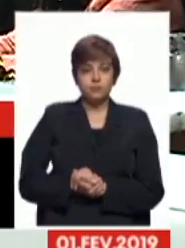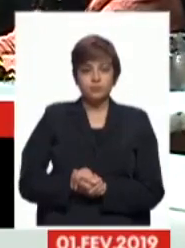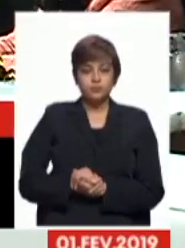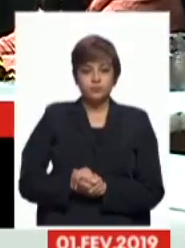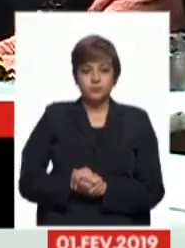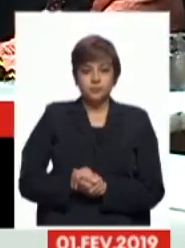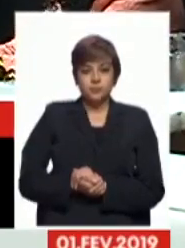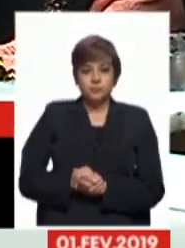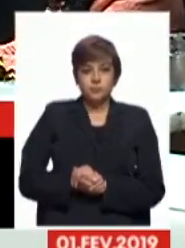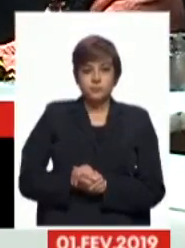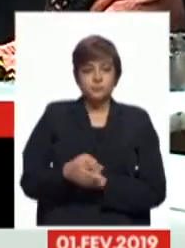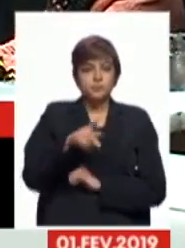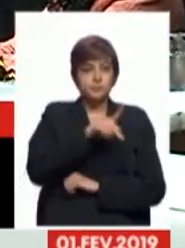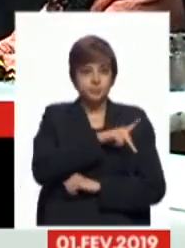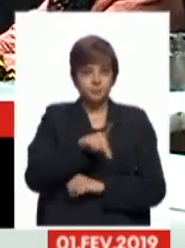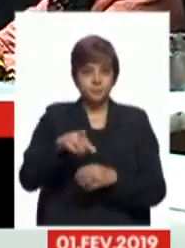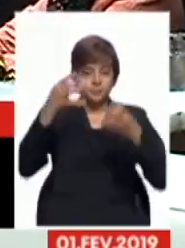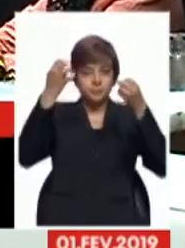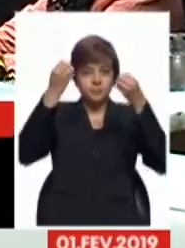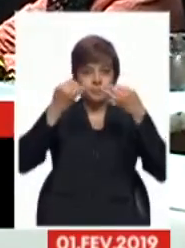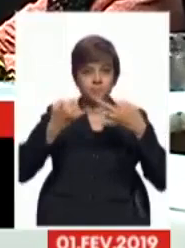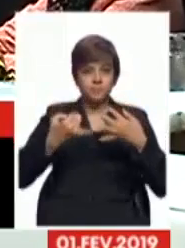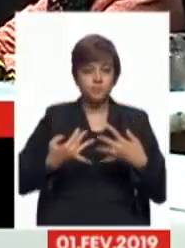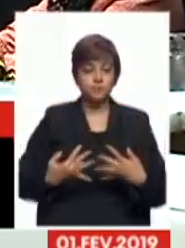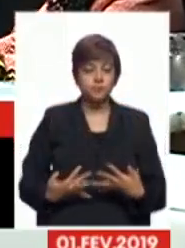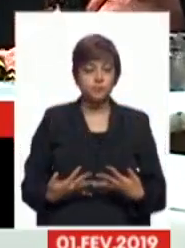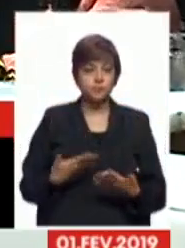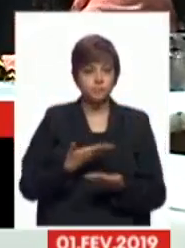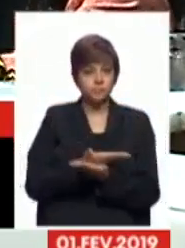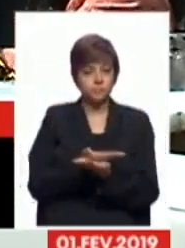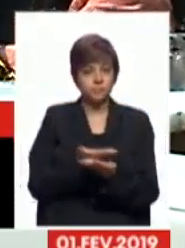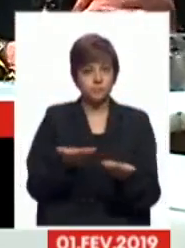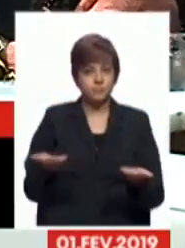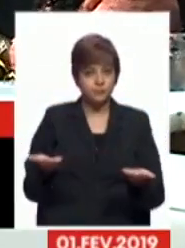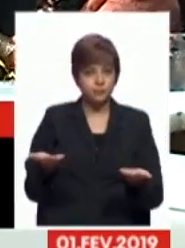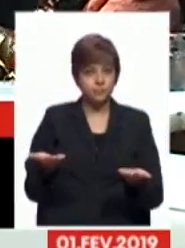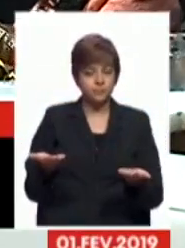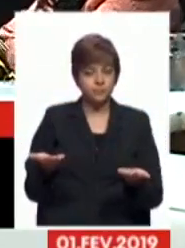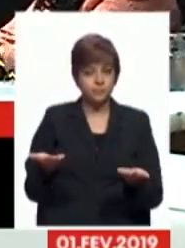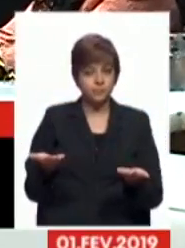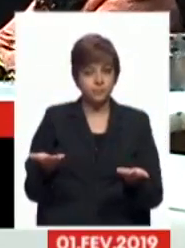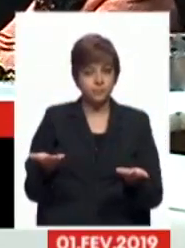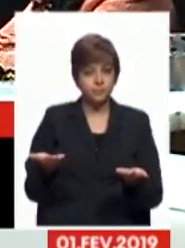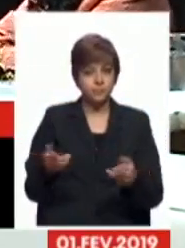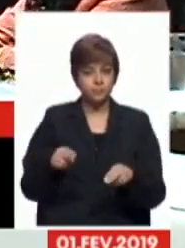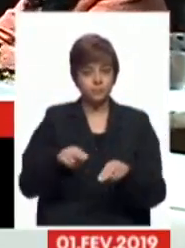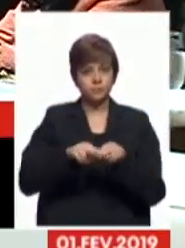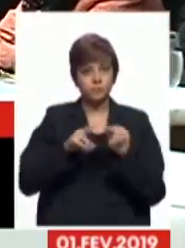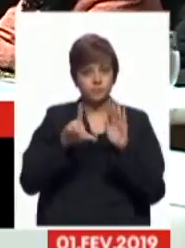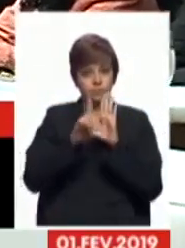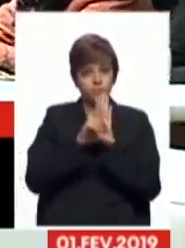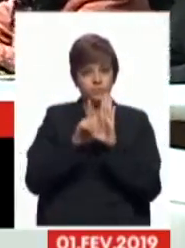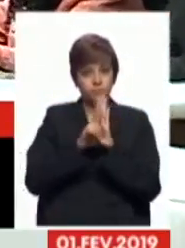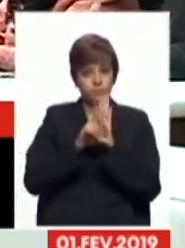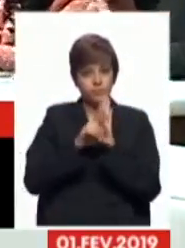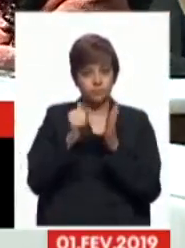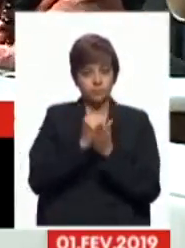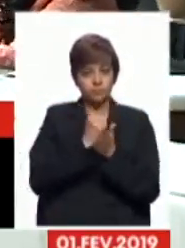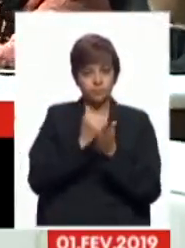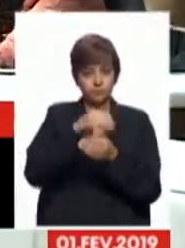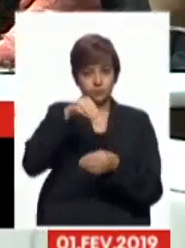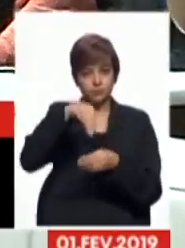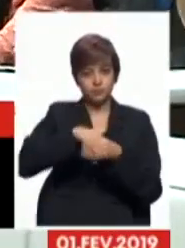A presidência informa ao plenário que, em conformidade com o inciso 1º do artigo 9º do Regimento